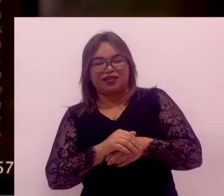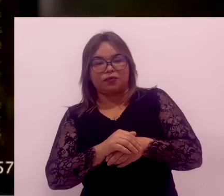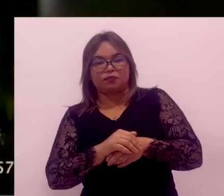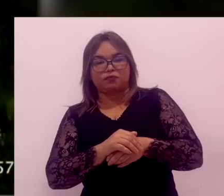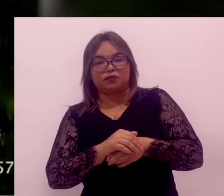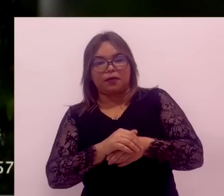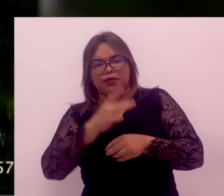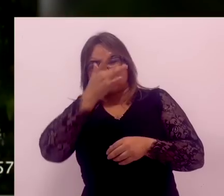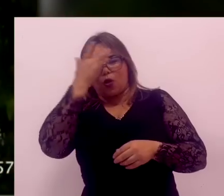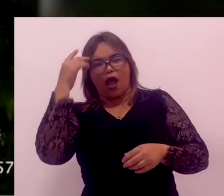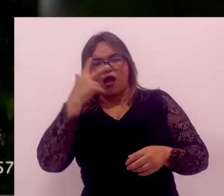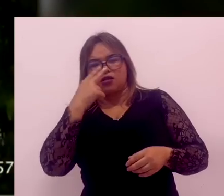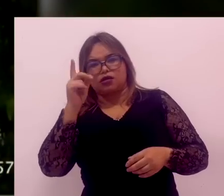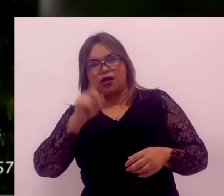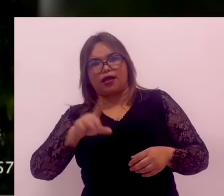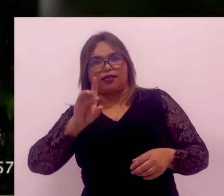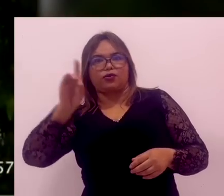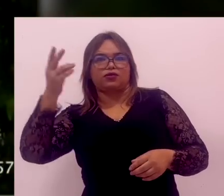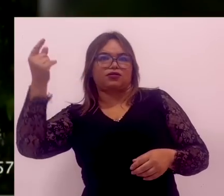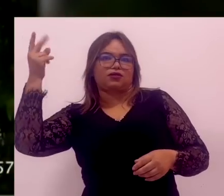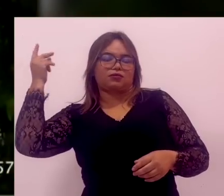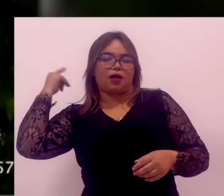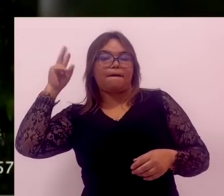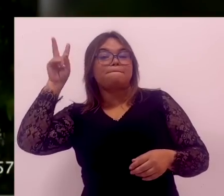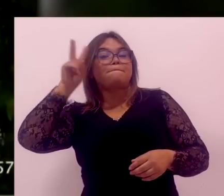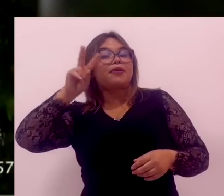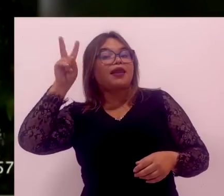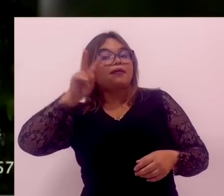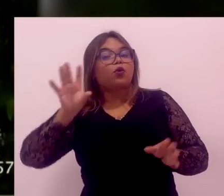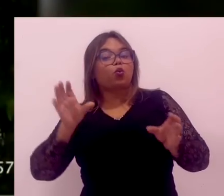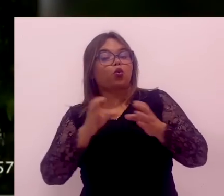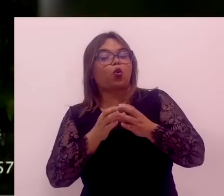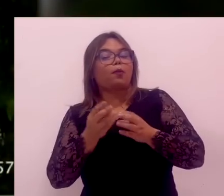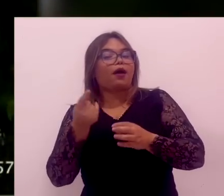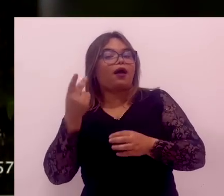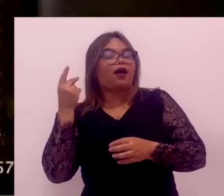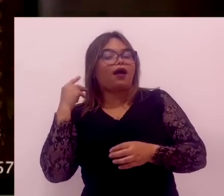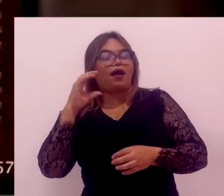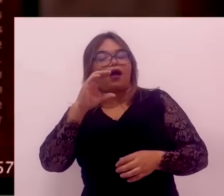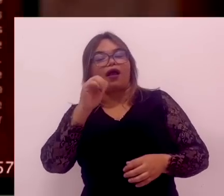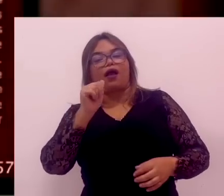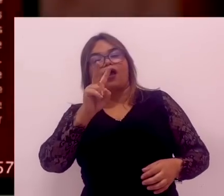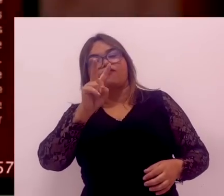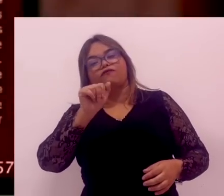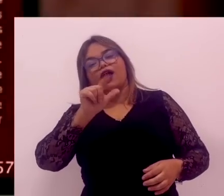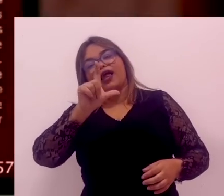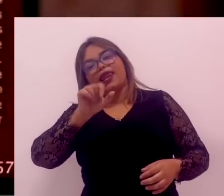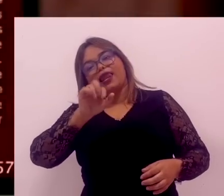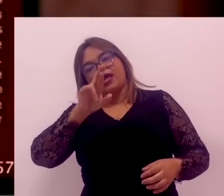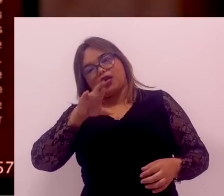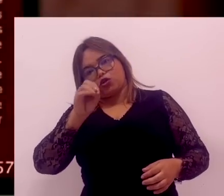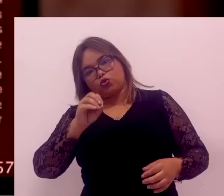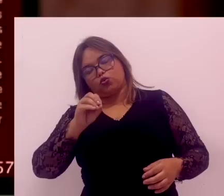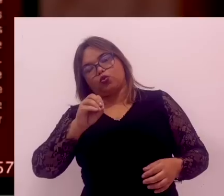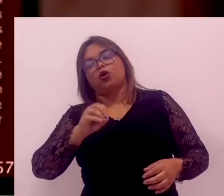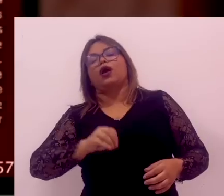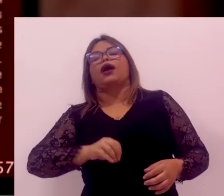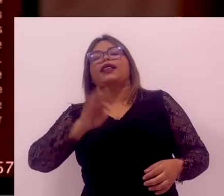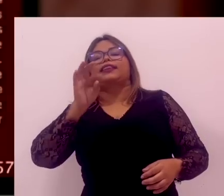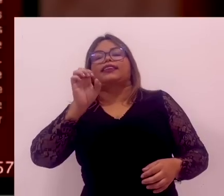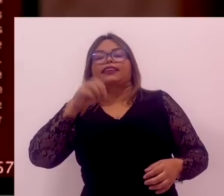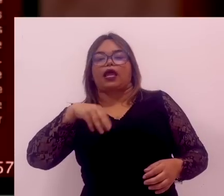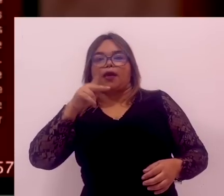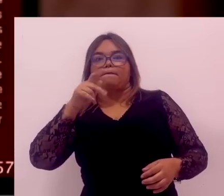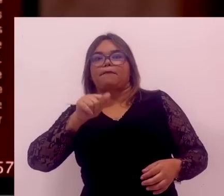cavaleiros templários também adoravam Bafomé, que era Mafrodite, macho e fêmea, gerador e